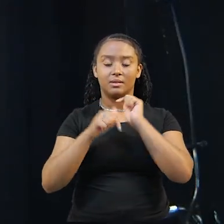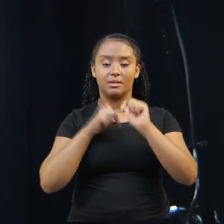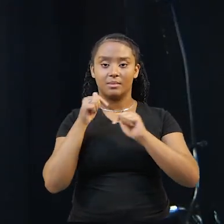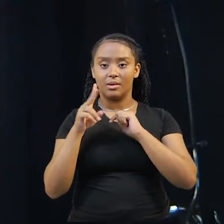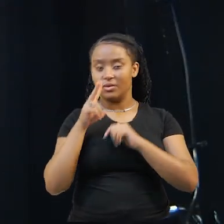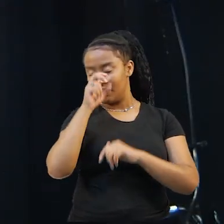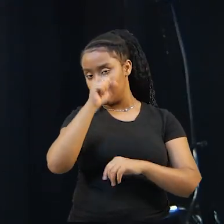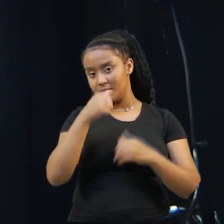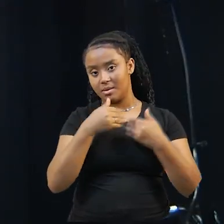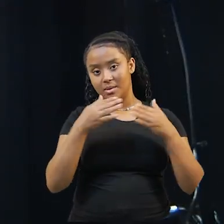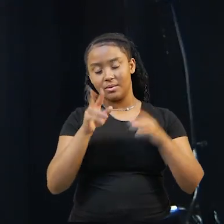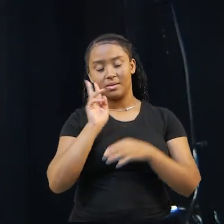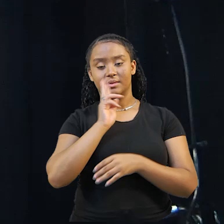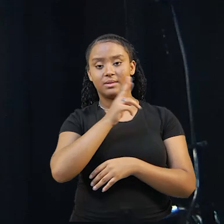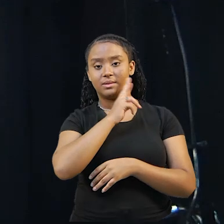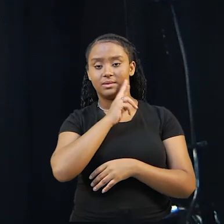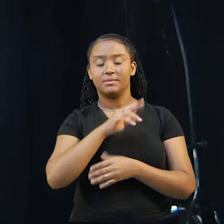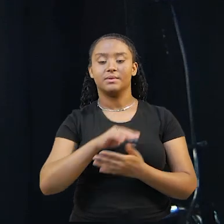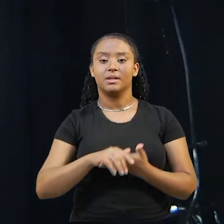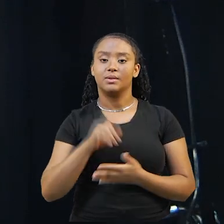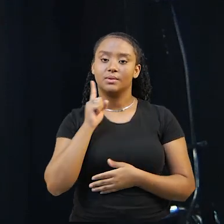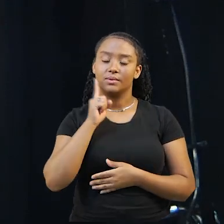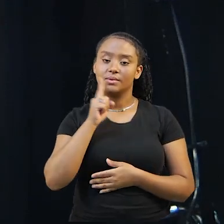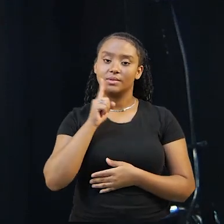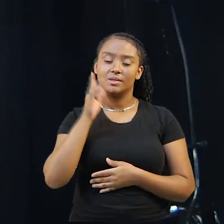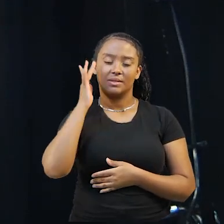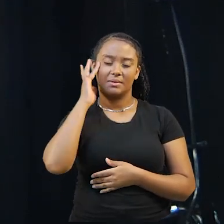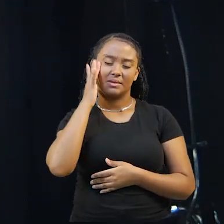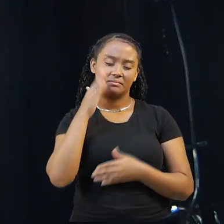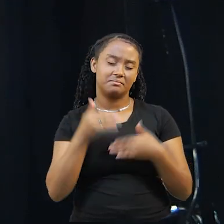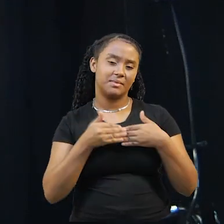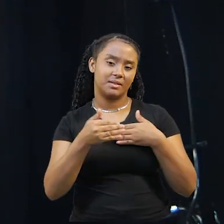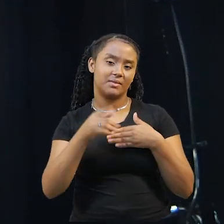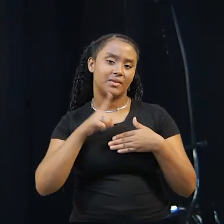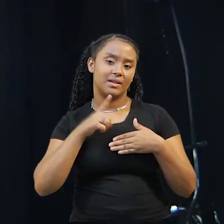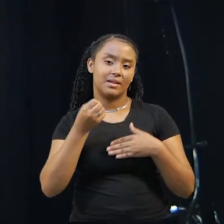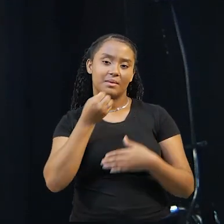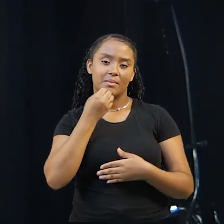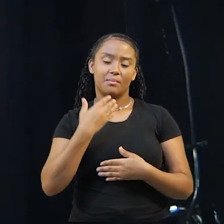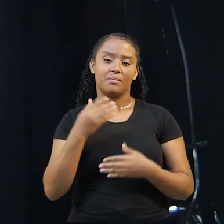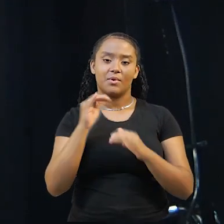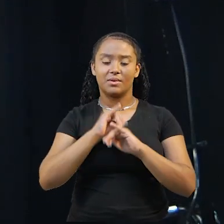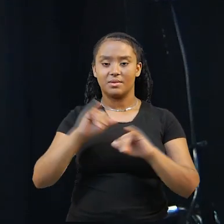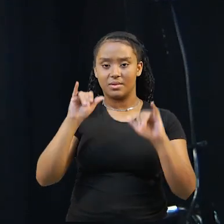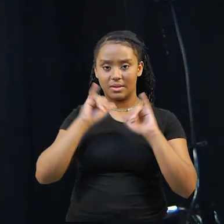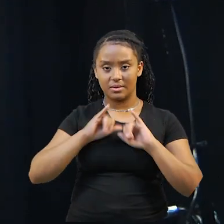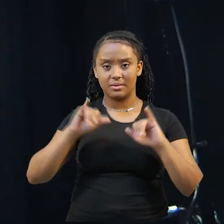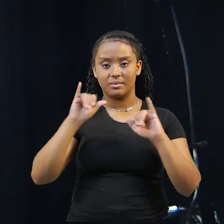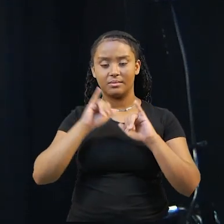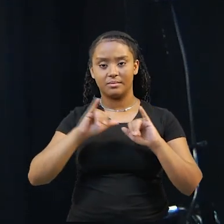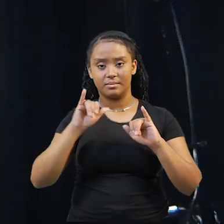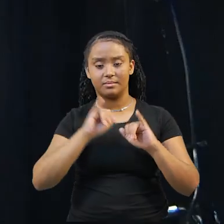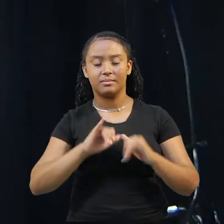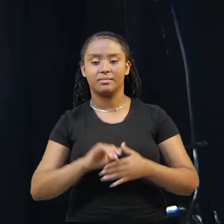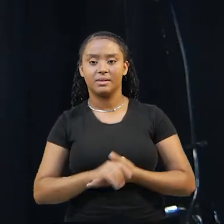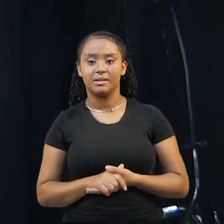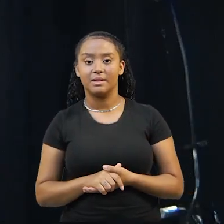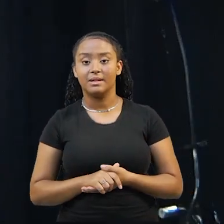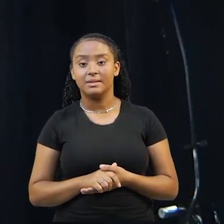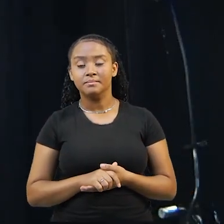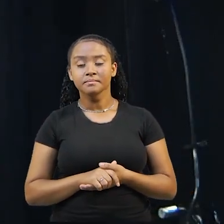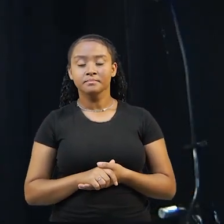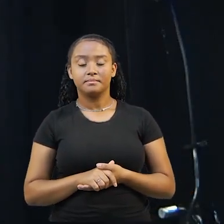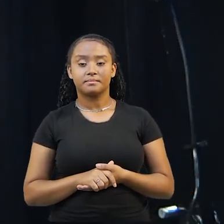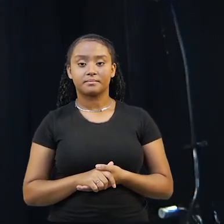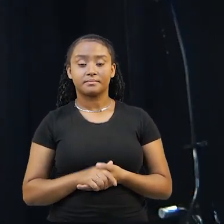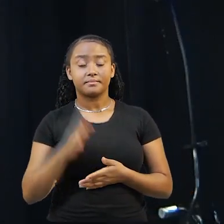do restaurante universitário todos os dias. Acho que em breve nós teremos boas notícias nesse sentido. Essa é a